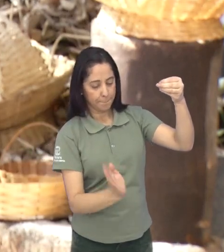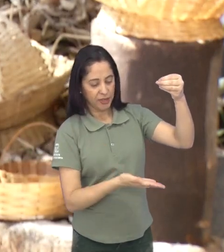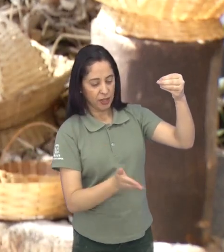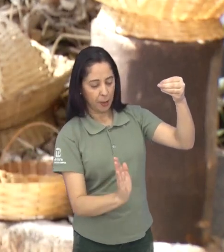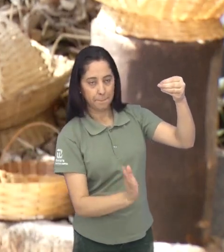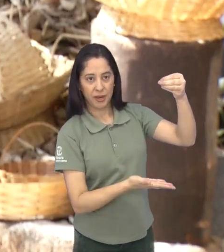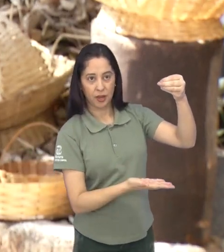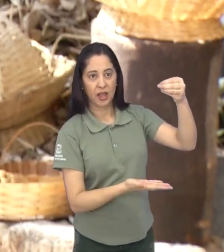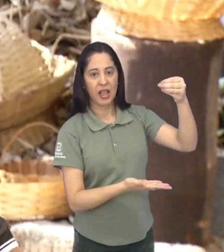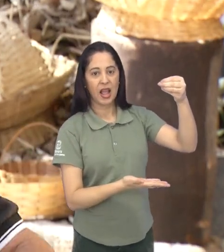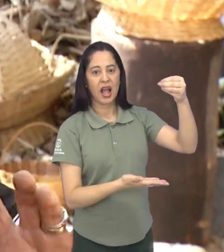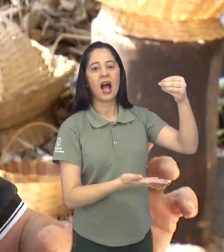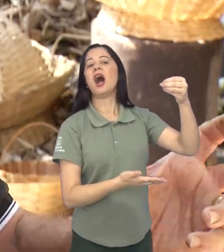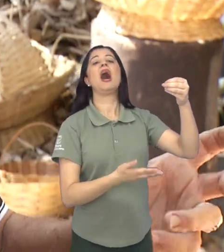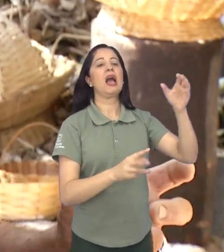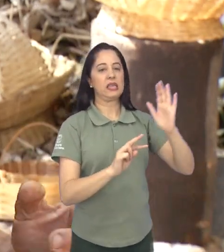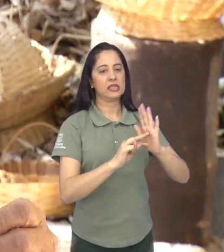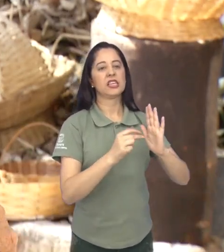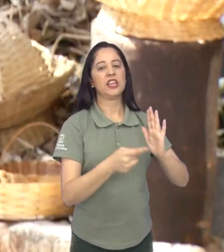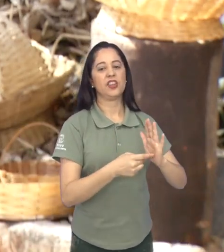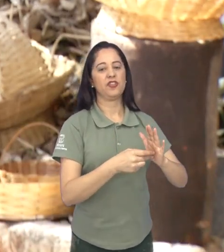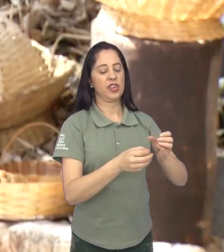cortar. Aí você tem um bambu